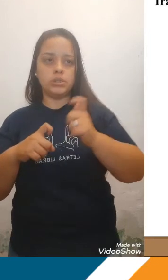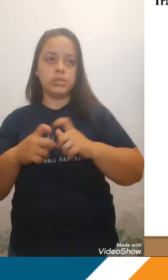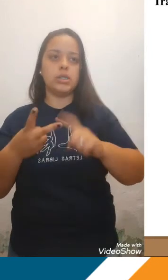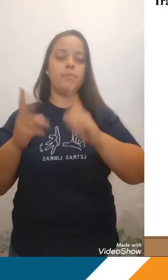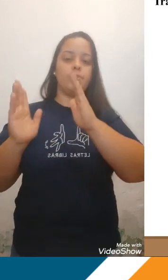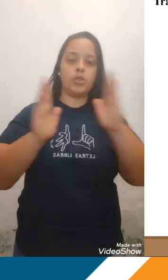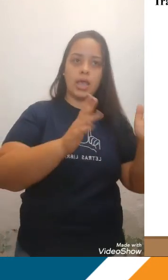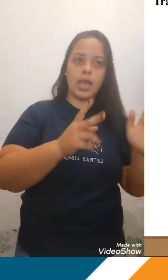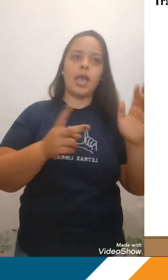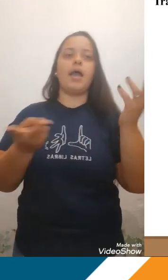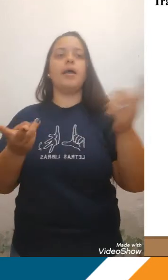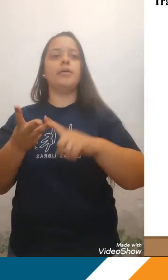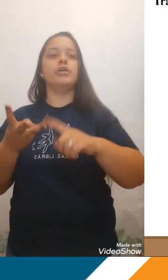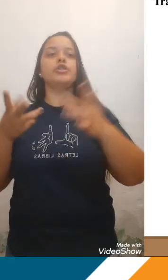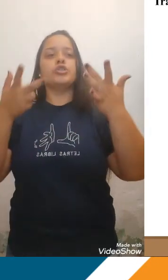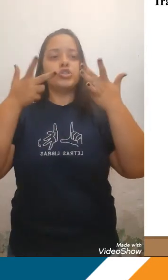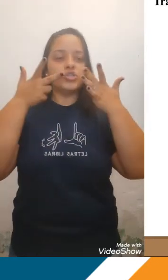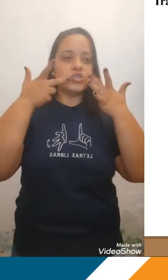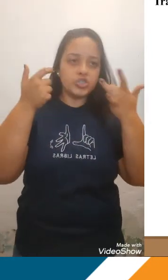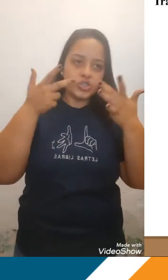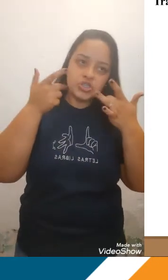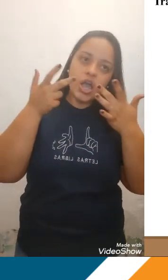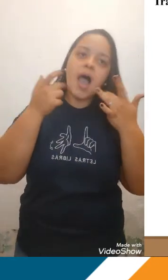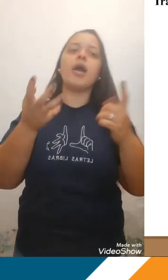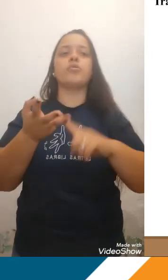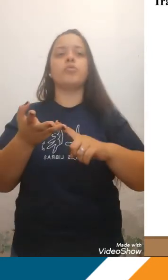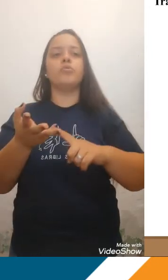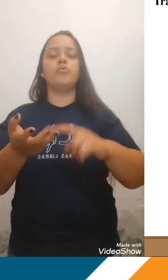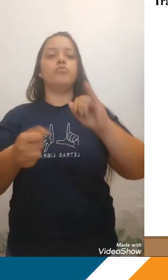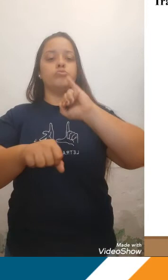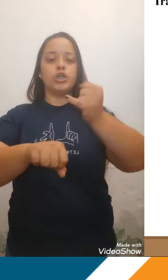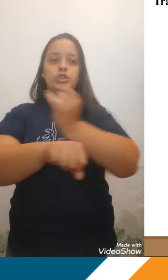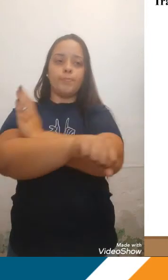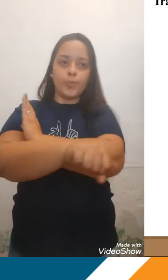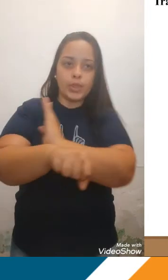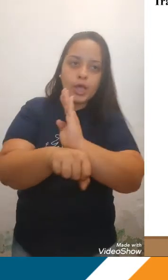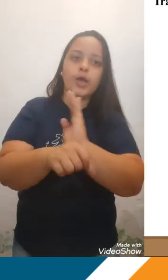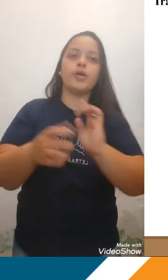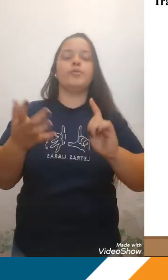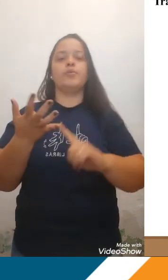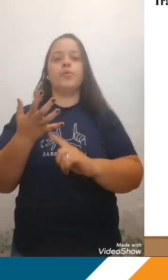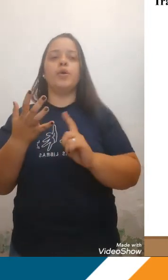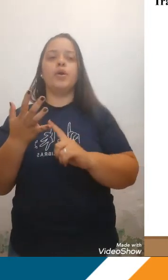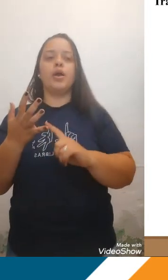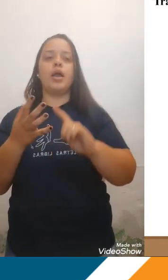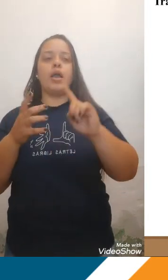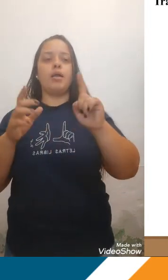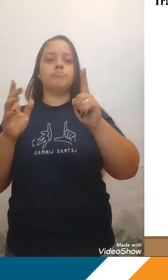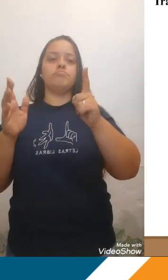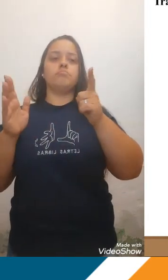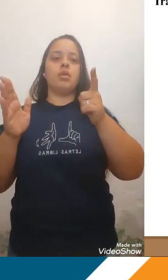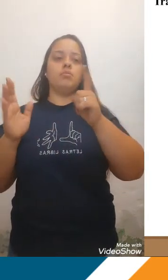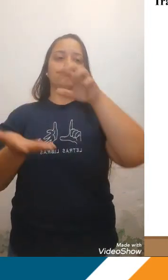de Medicina, a Biblioteca Real com as obras trazidas pela corte, o Teatro São João, o Jardim